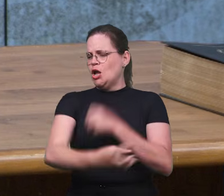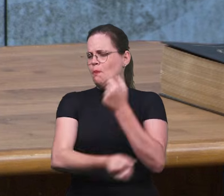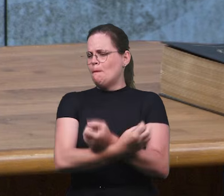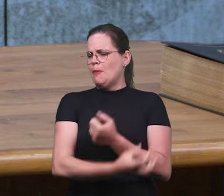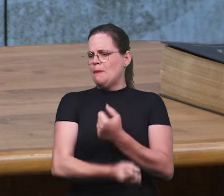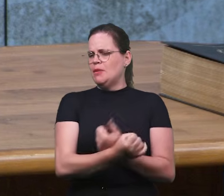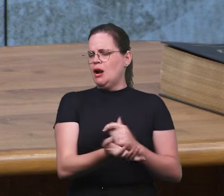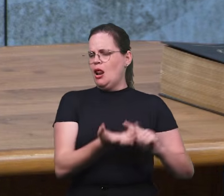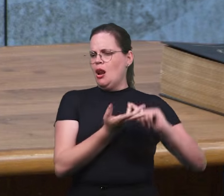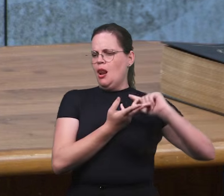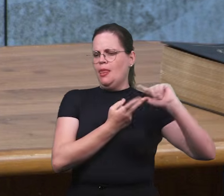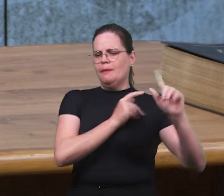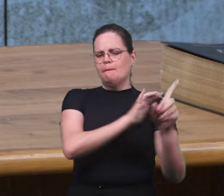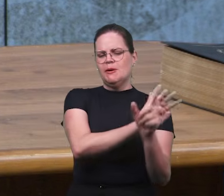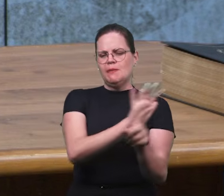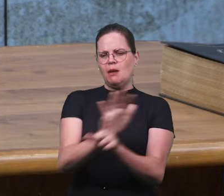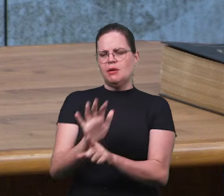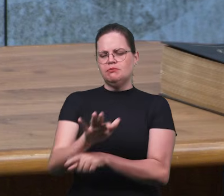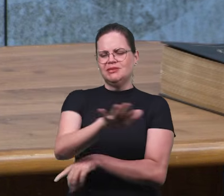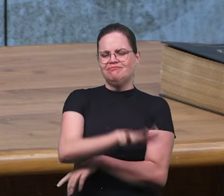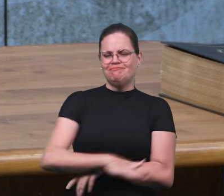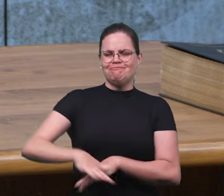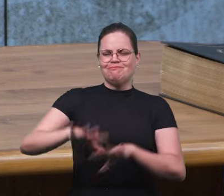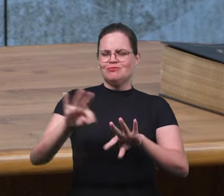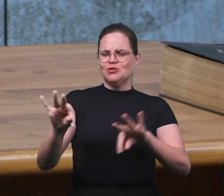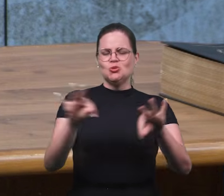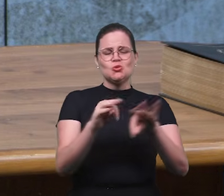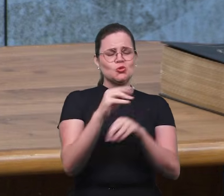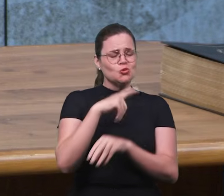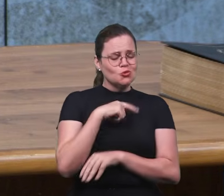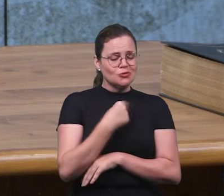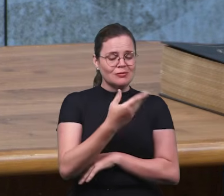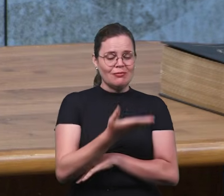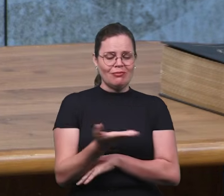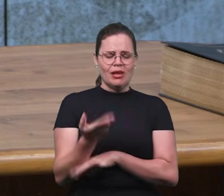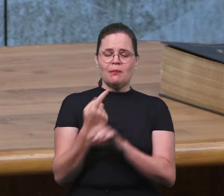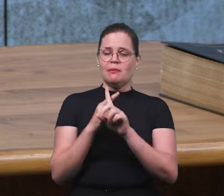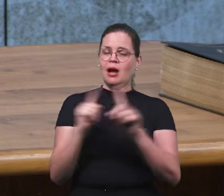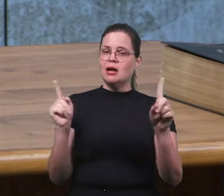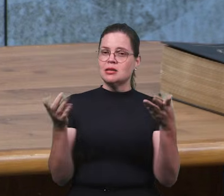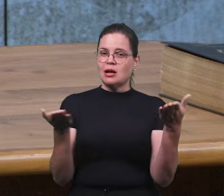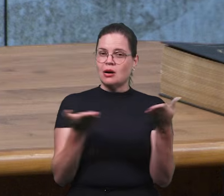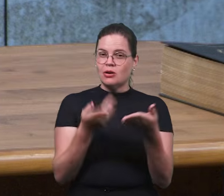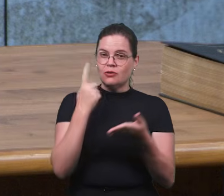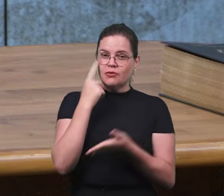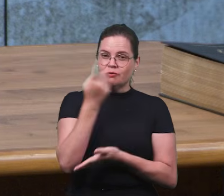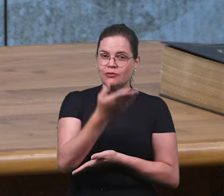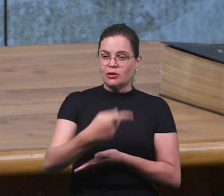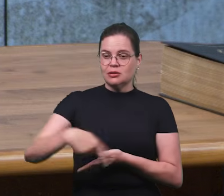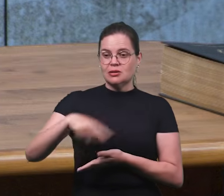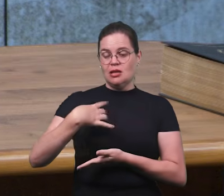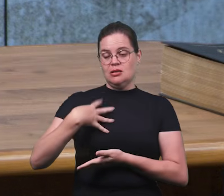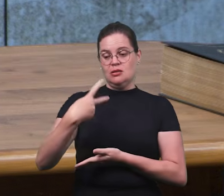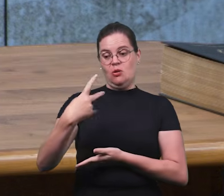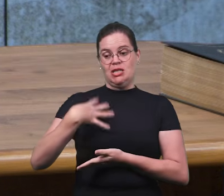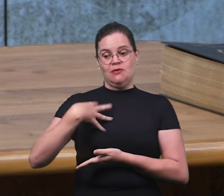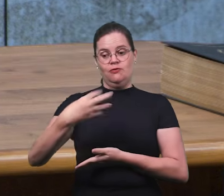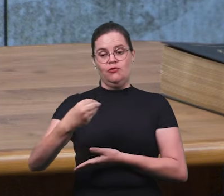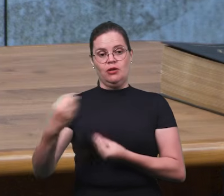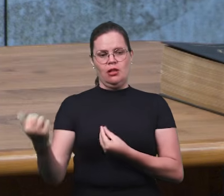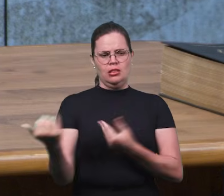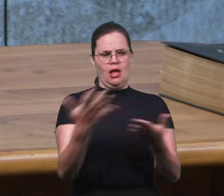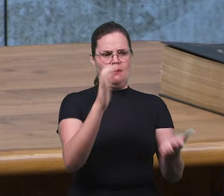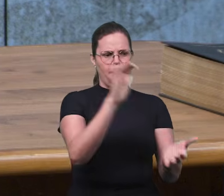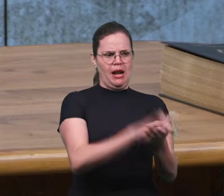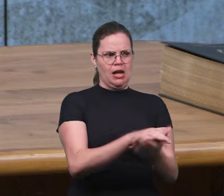a encheram de uma extremidade à outra. Agora, pois, vossas filhas não dareis